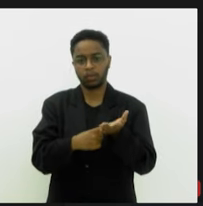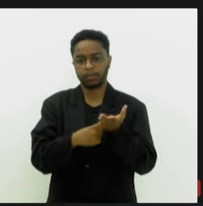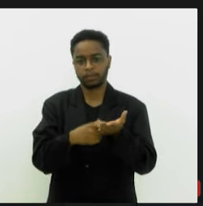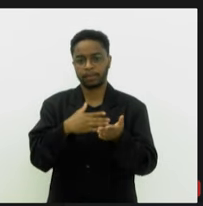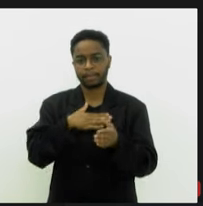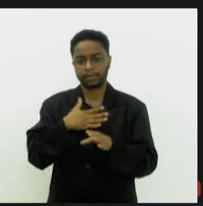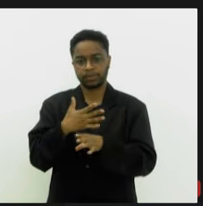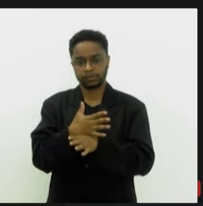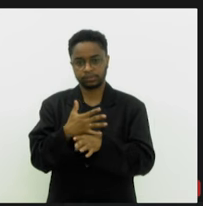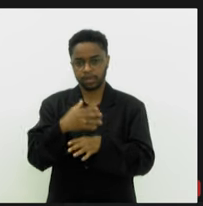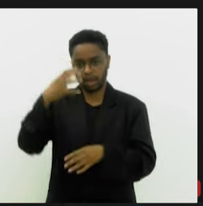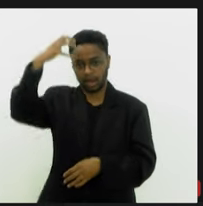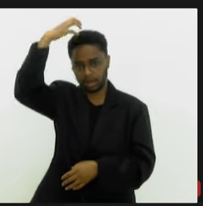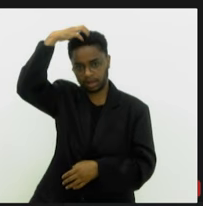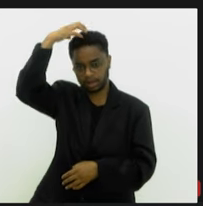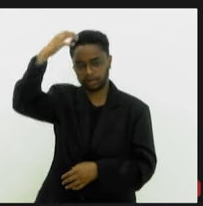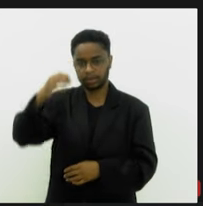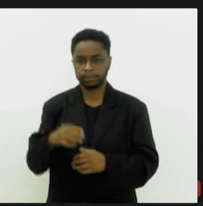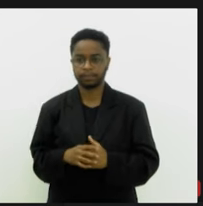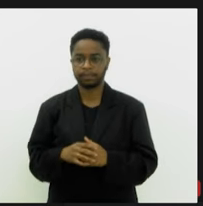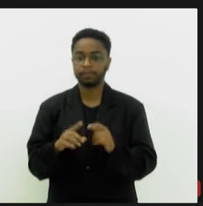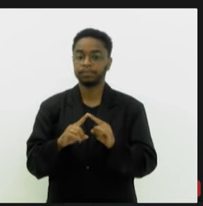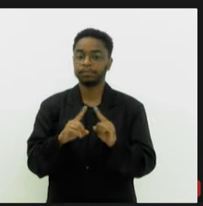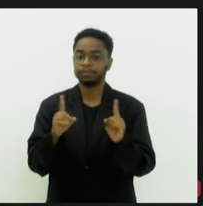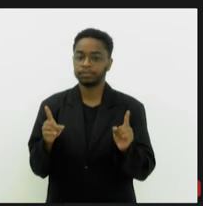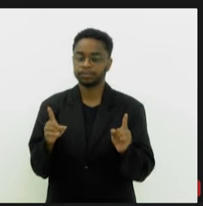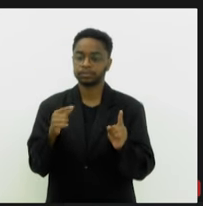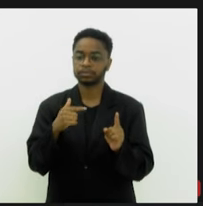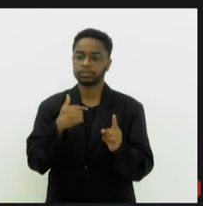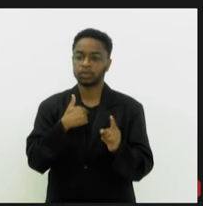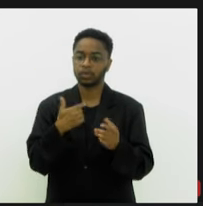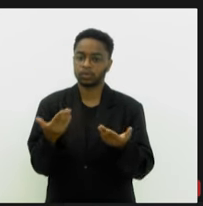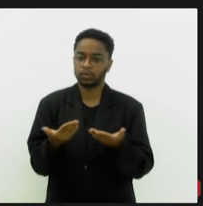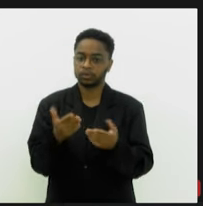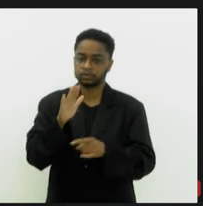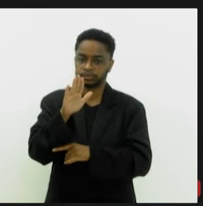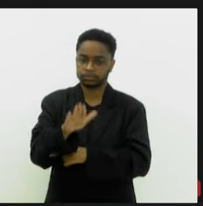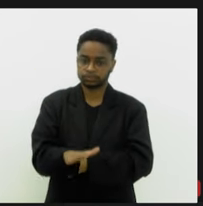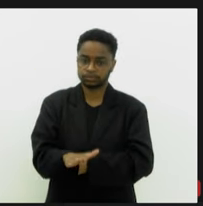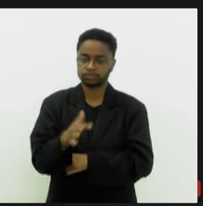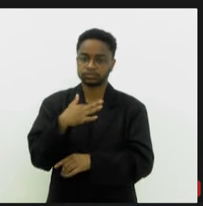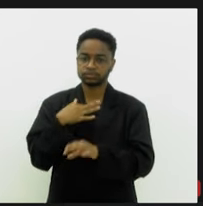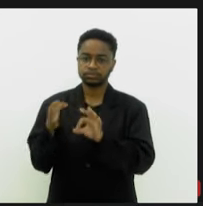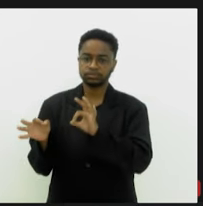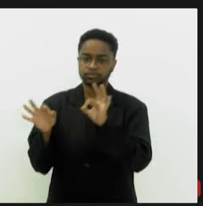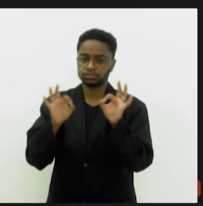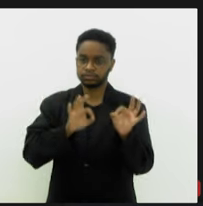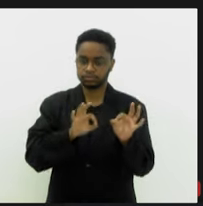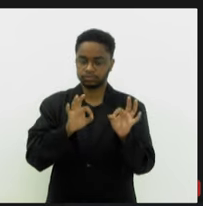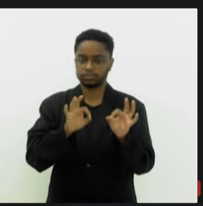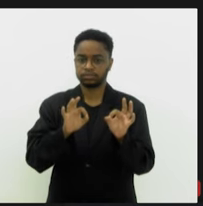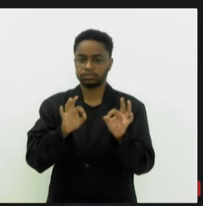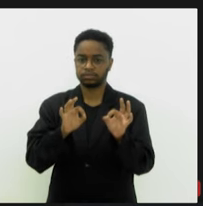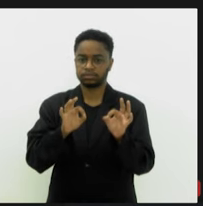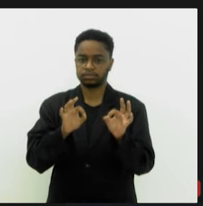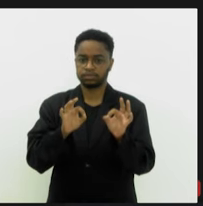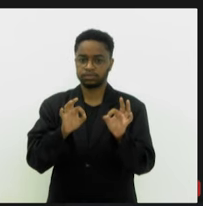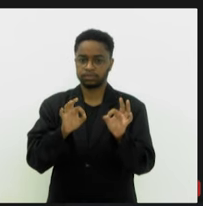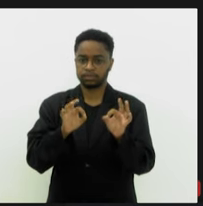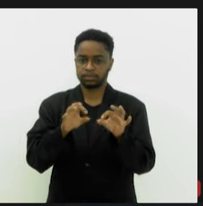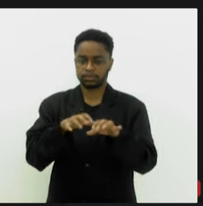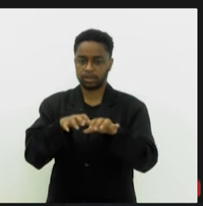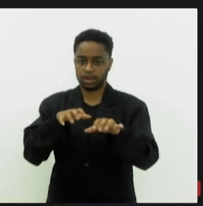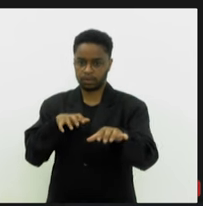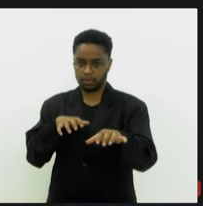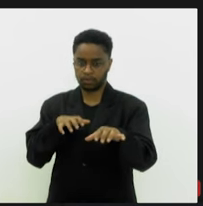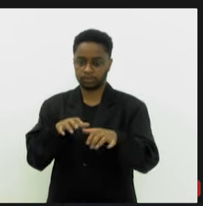município, em Angra dos Reis, mas... agora, na parte da tarde, pude acompanhar a sessão via